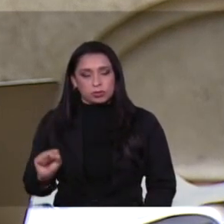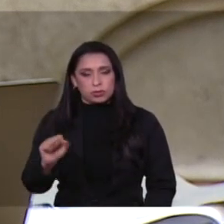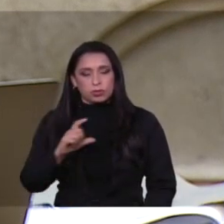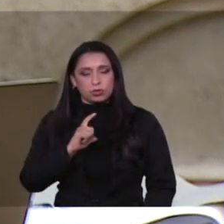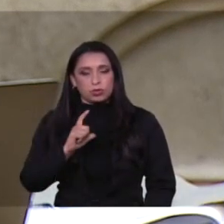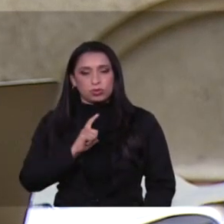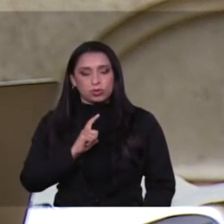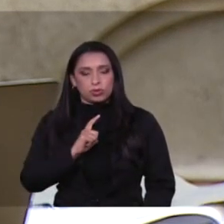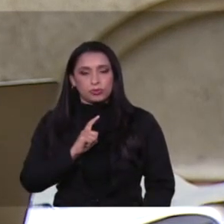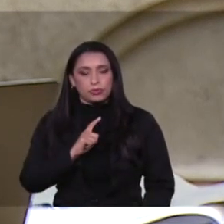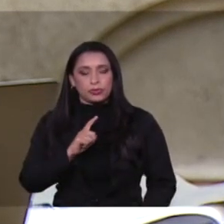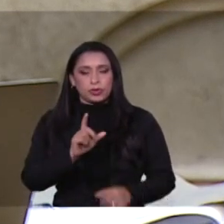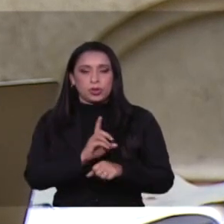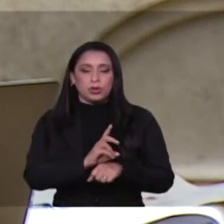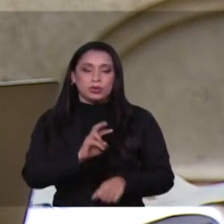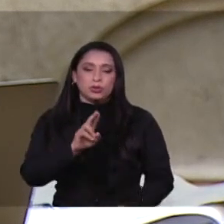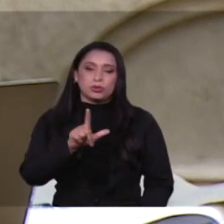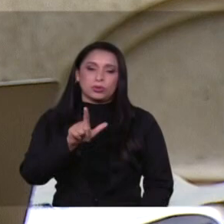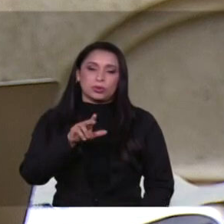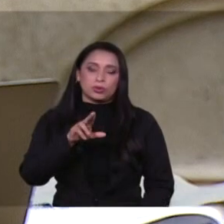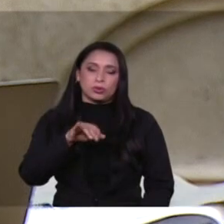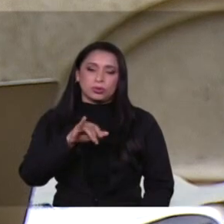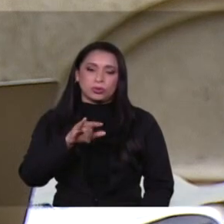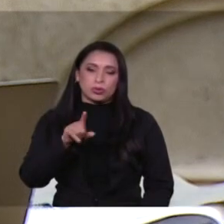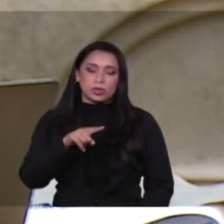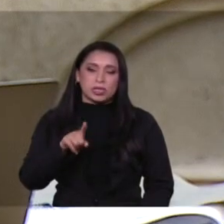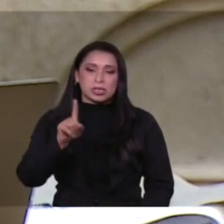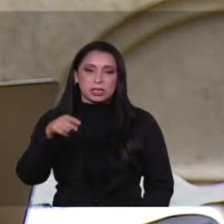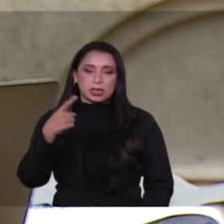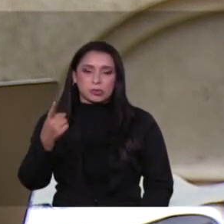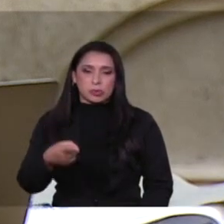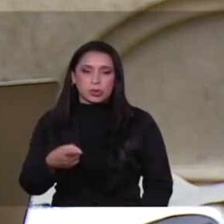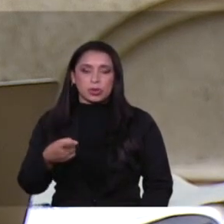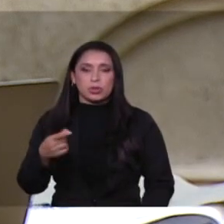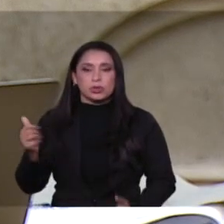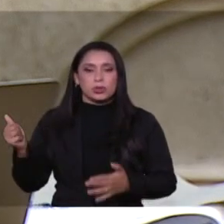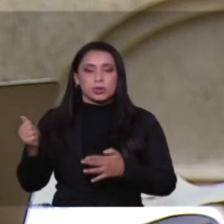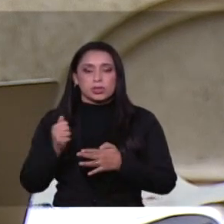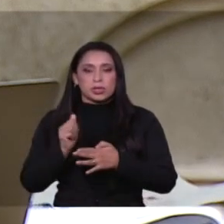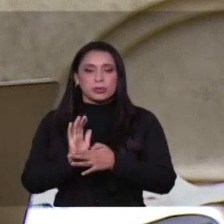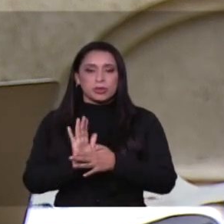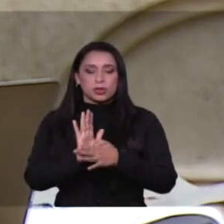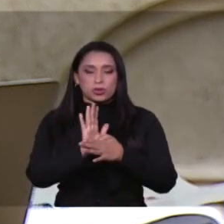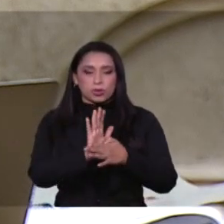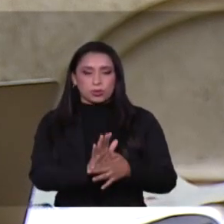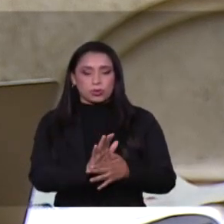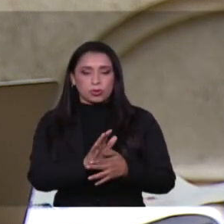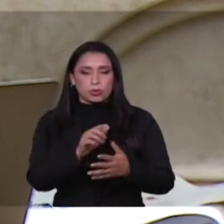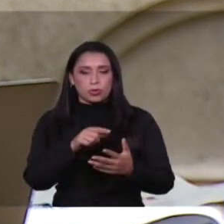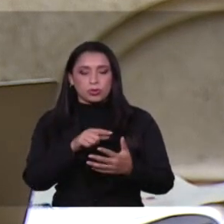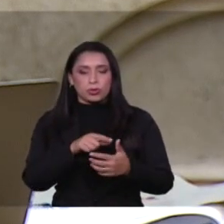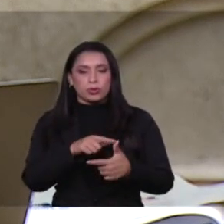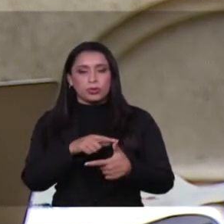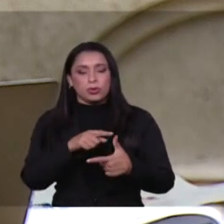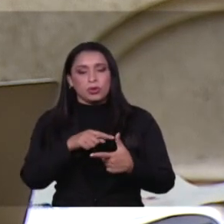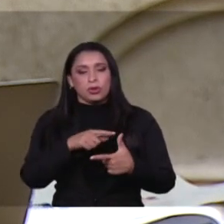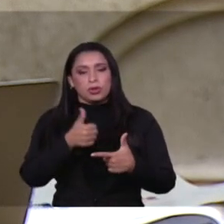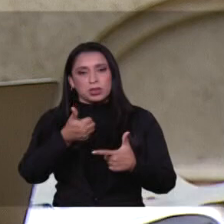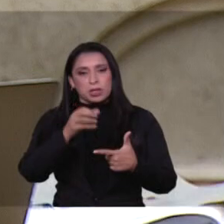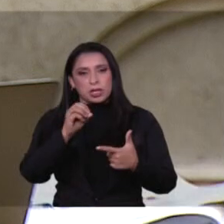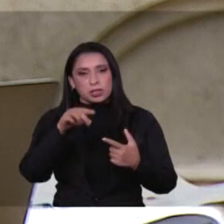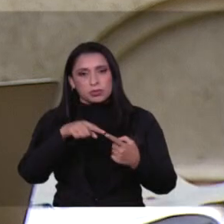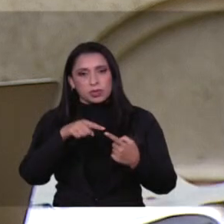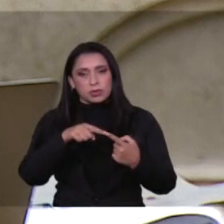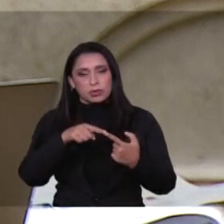e depois vamos dividir o tempo pelos amici curiae. Então, pelo Greenpeace Brasil, por 10 minutos, doutora